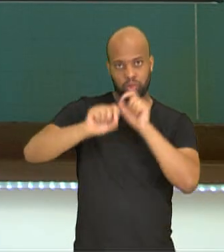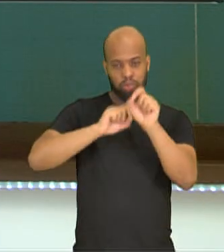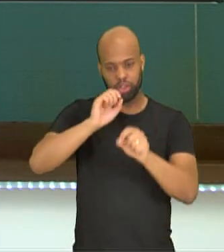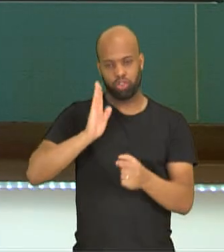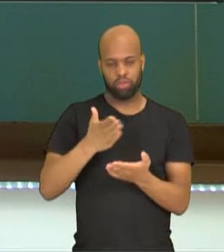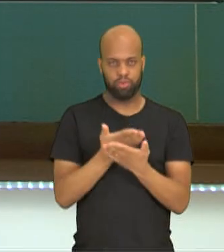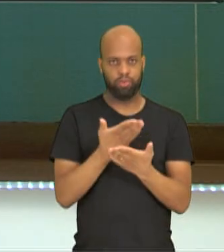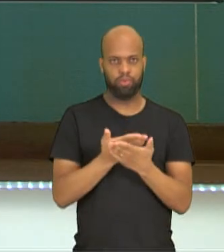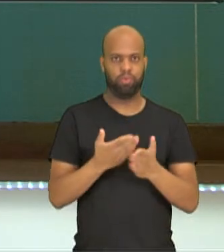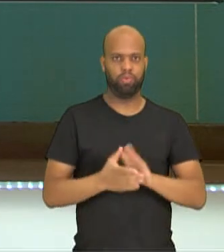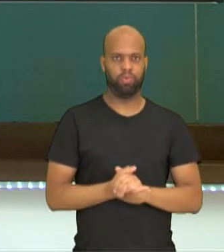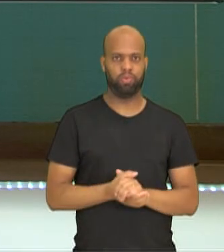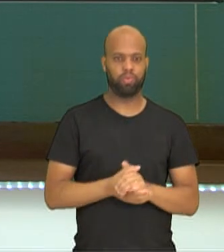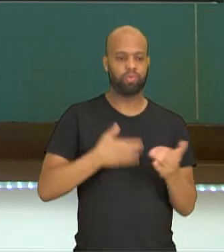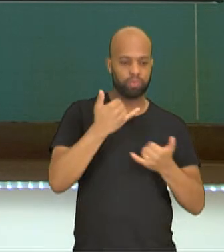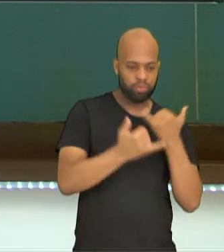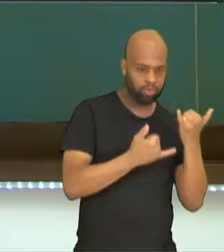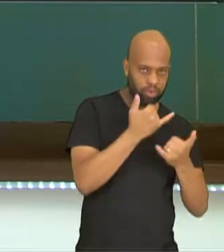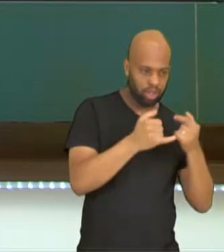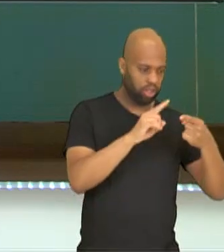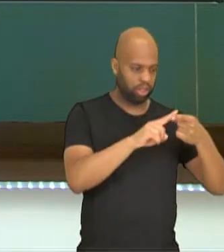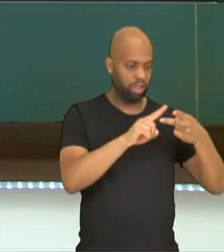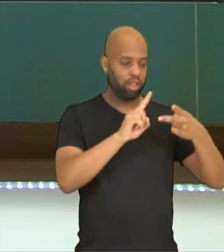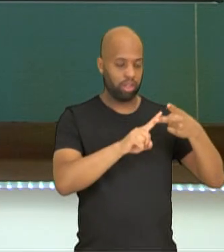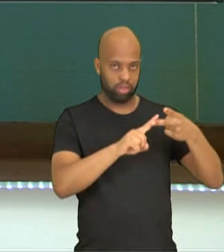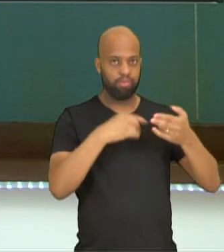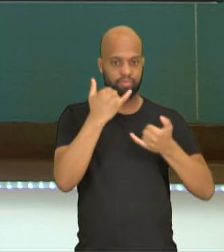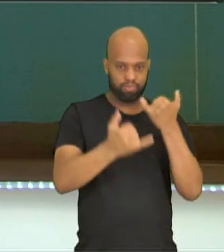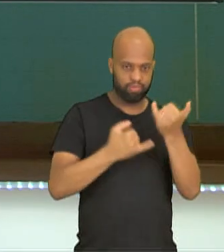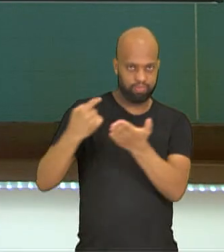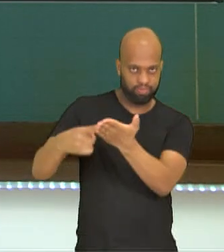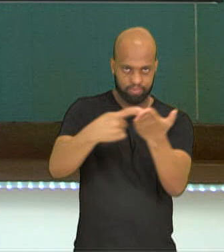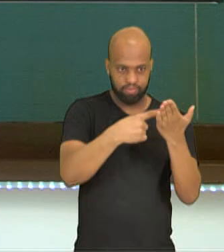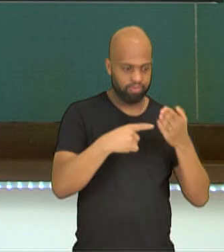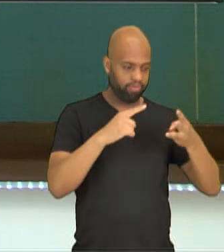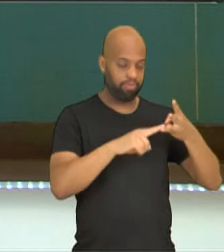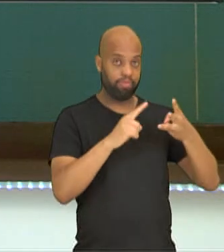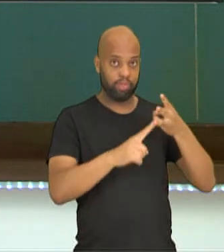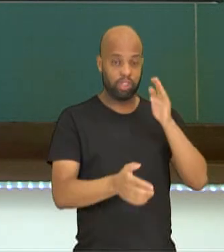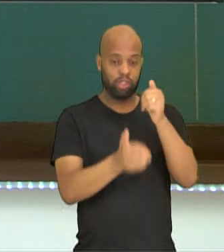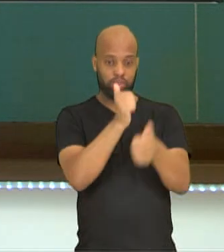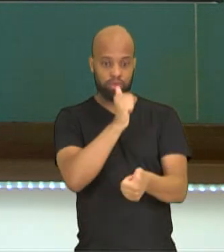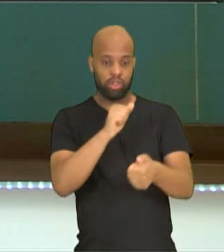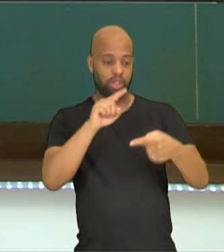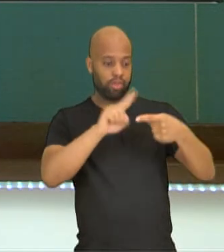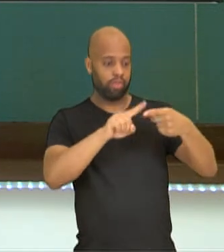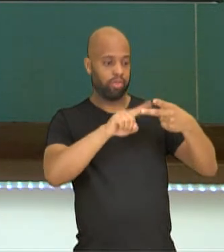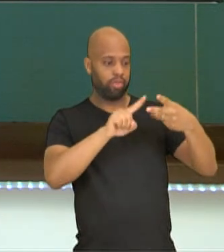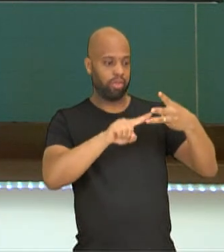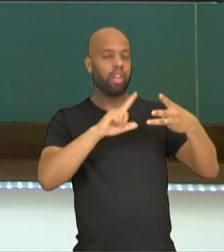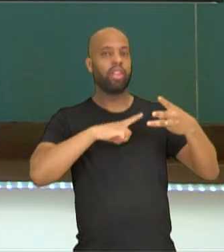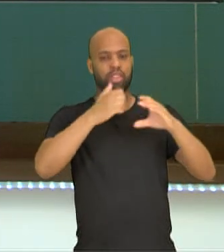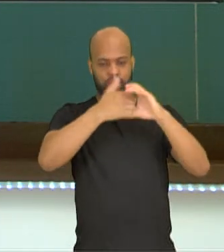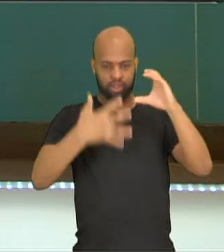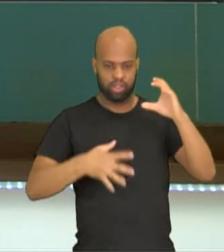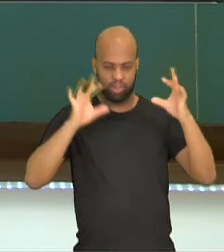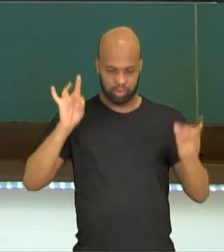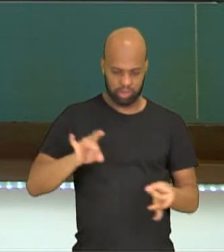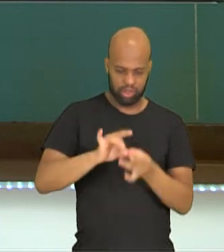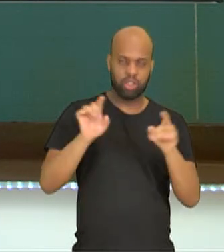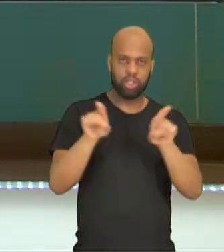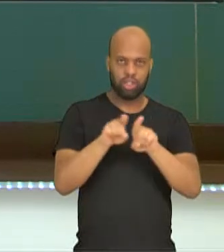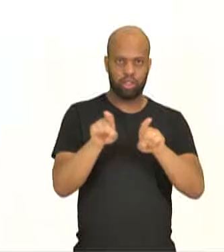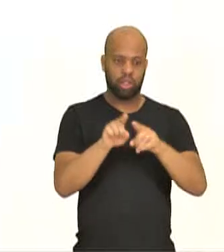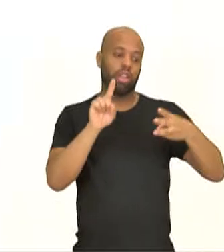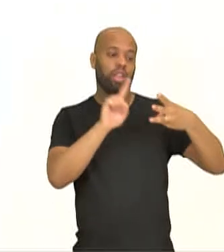conversamos então. Brincadeiras, jogos e esportes não são a mesma coisa. Cada um tem suas características e especificidades. Os